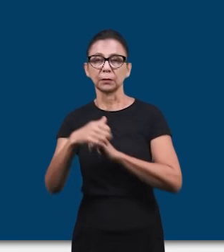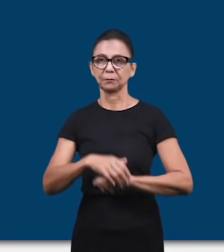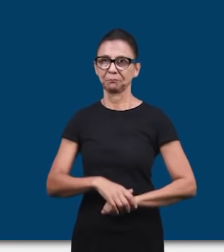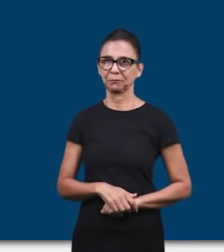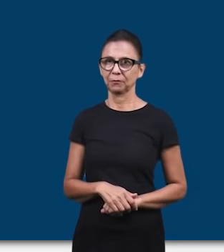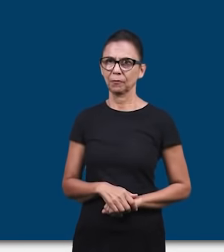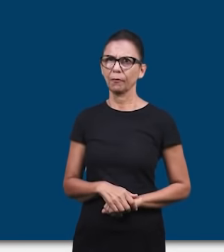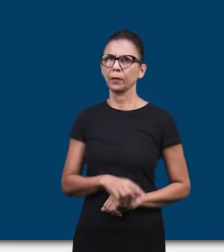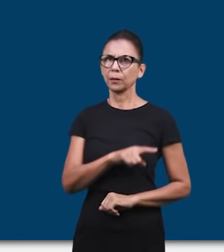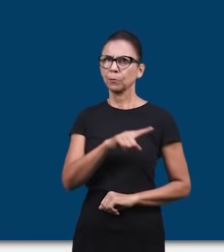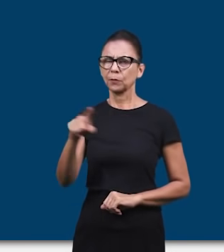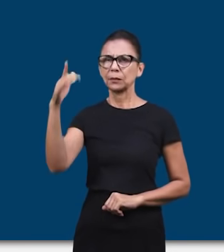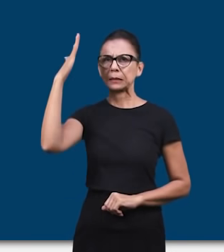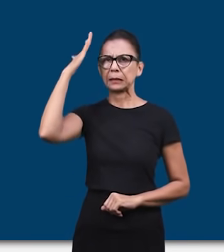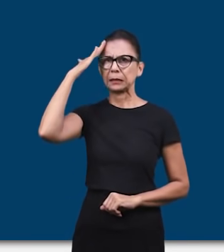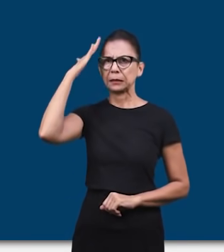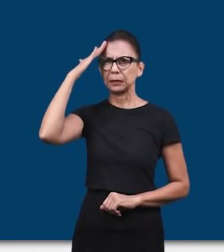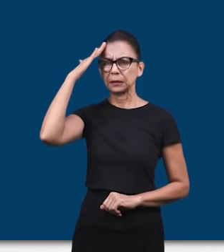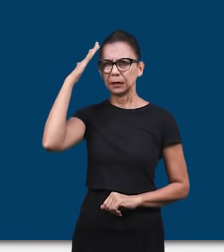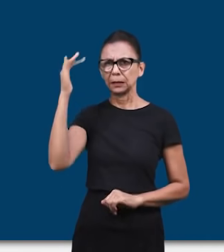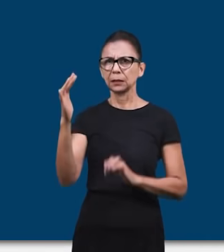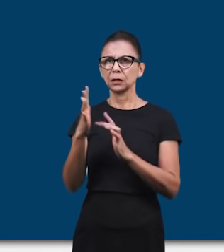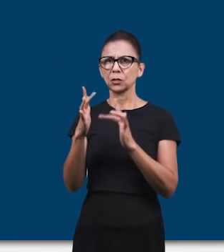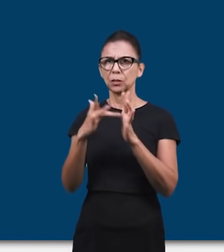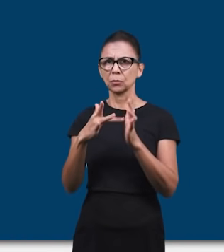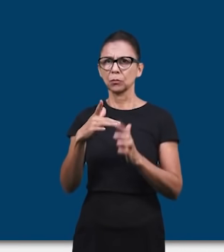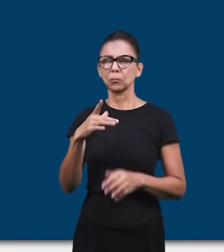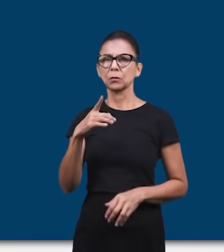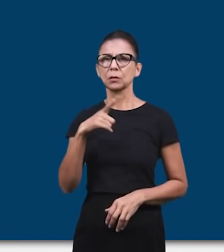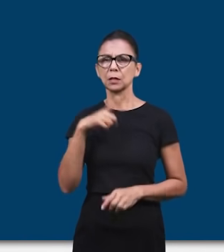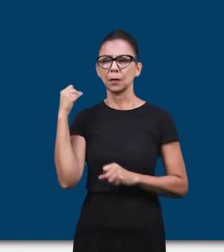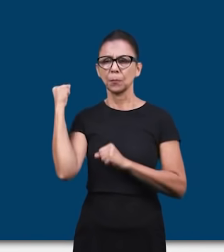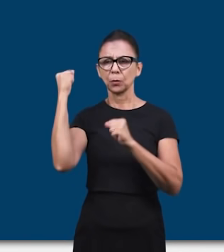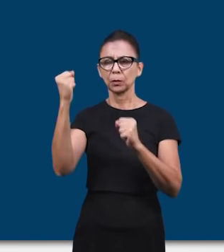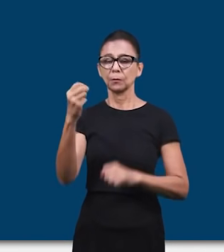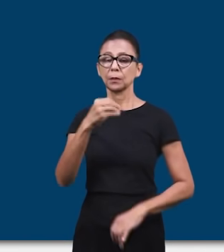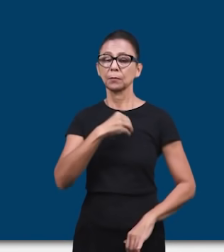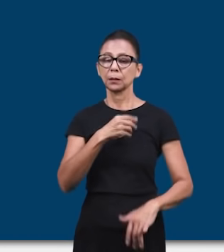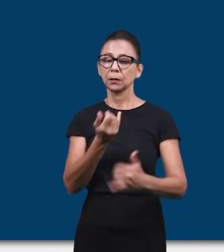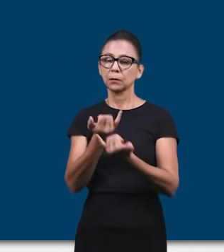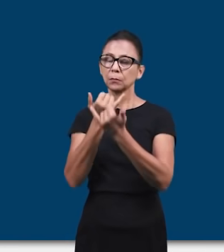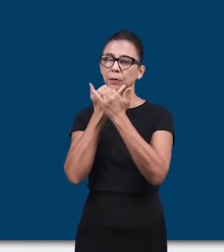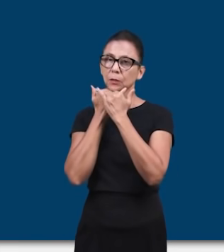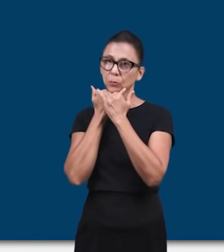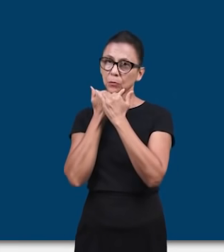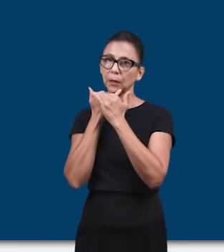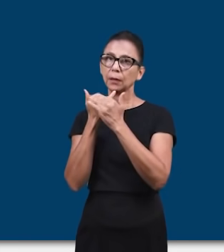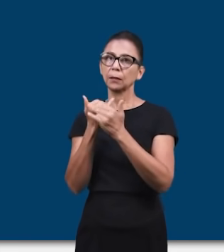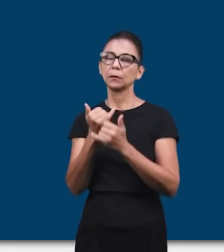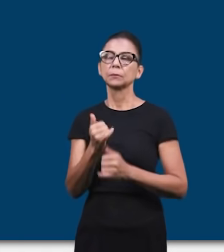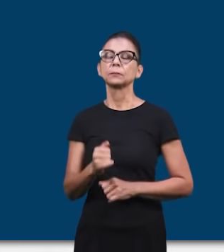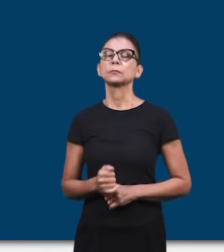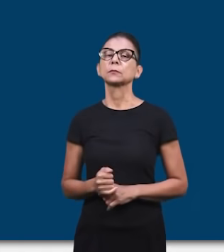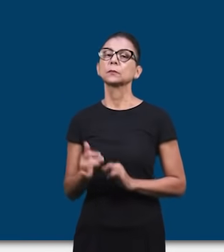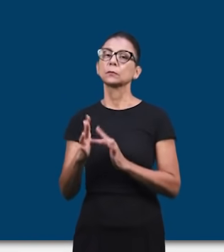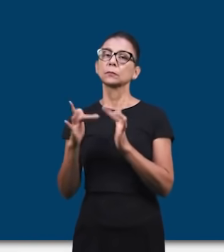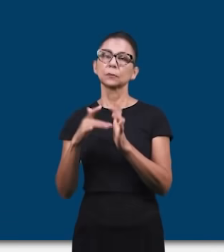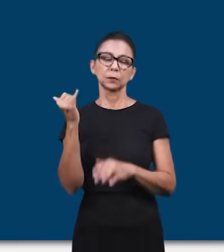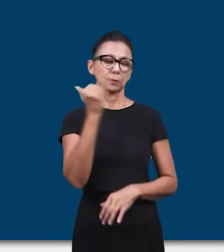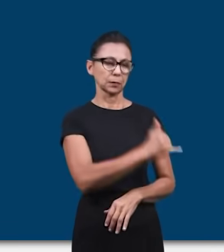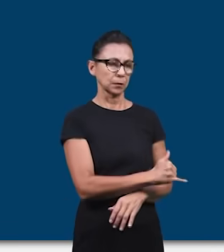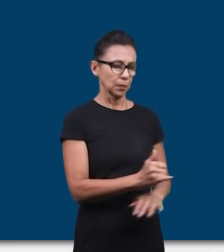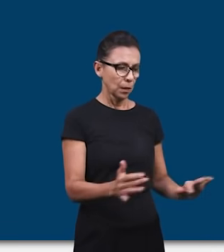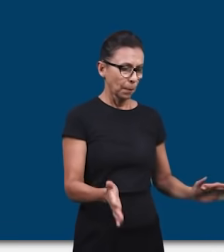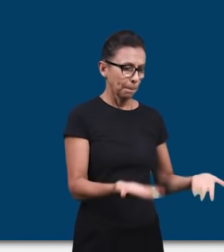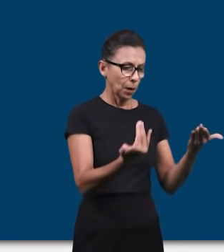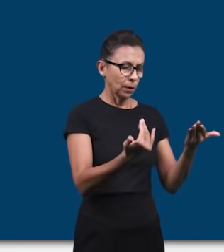terra poder para perdoar pecados, disse ao paralítico: a ti te digo, levanta-te, toma o teu leito e